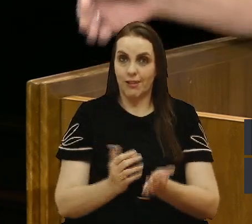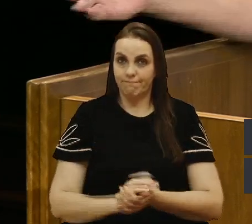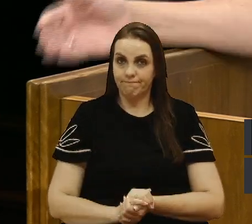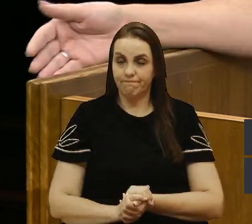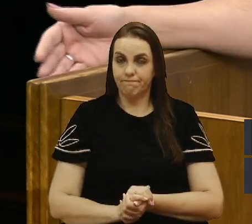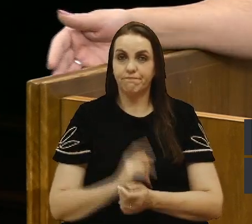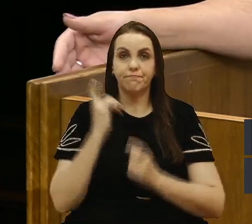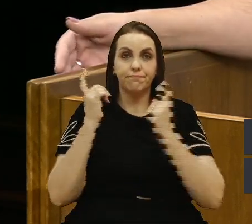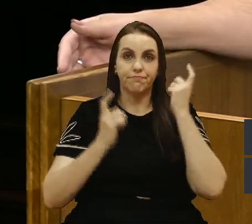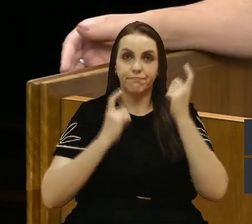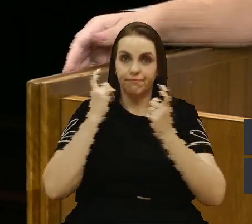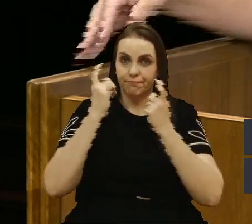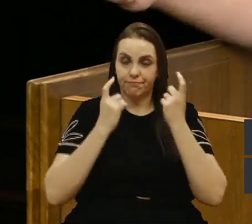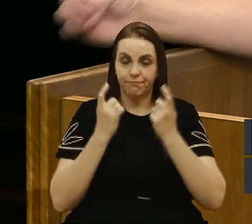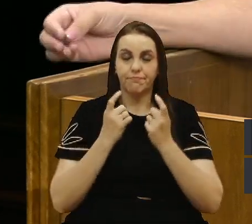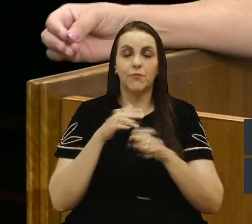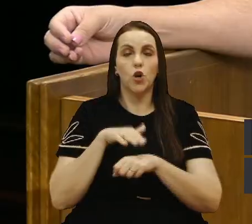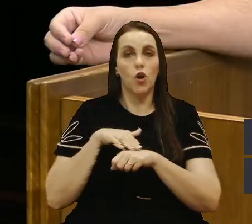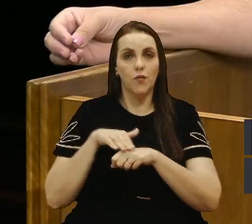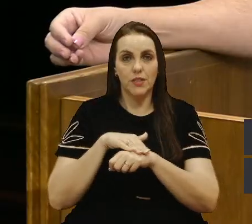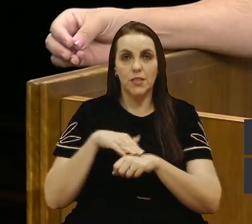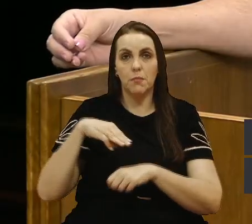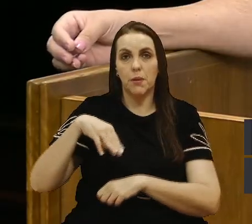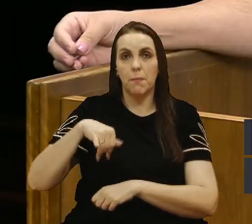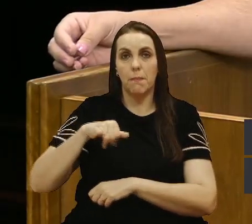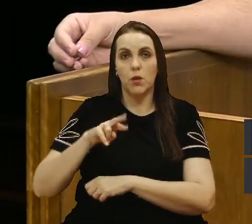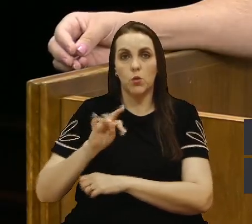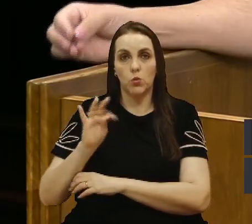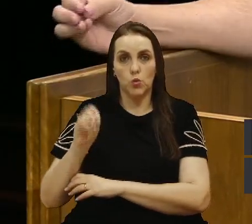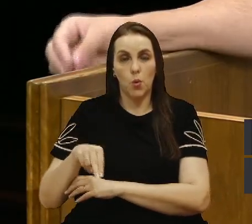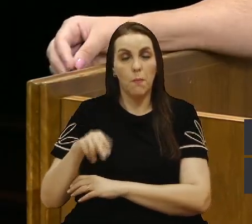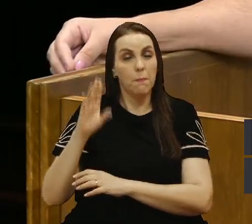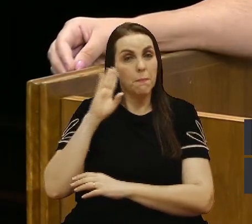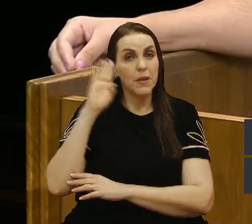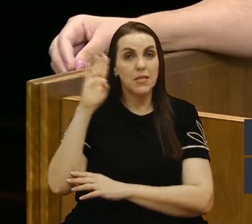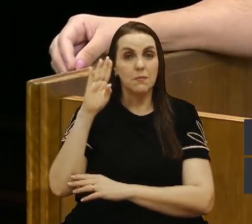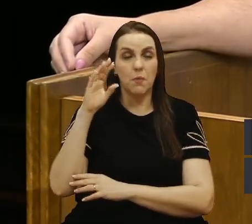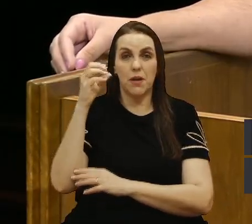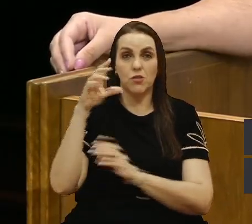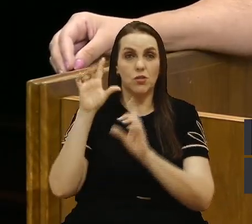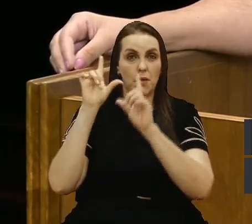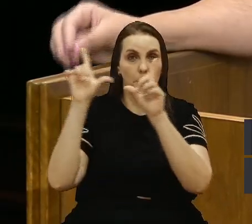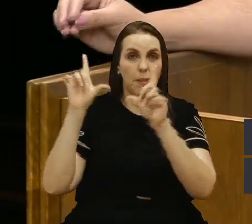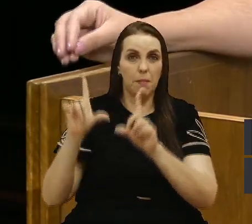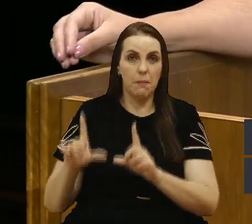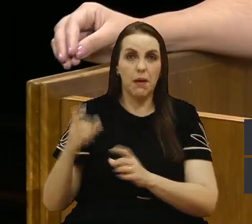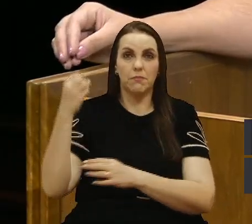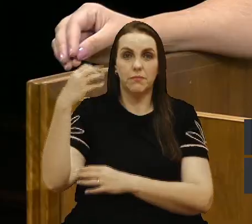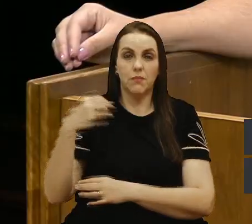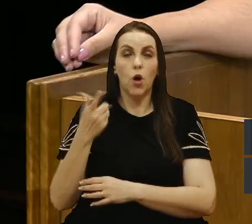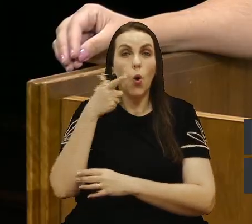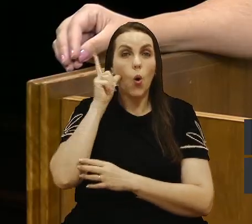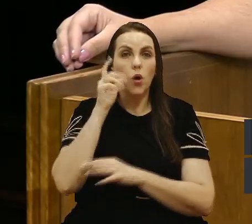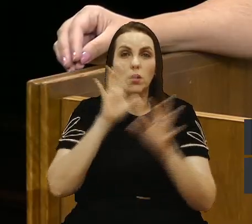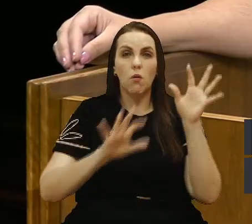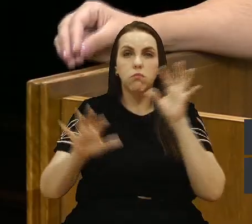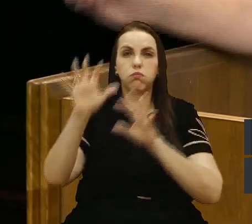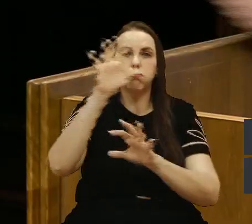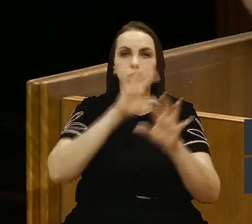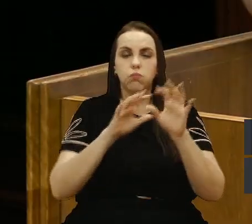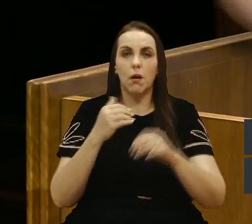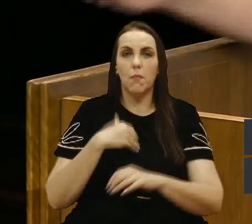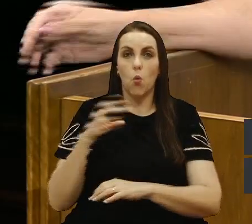né? Falamos com o Milton, principalmente pela questão da sinalização. O que aconteceu ontem com a neblina? Meu cunhado se acidentou